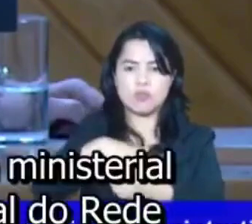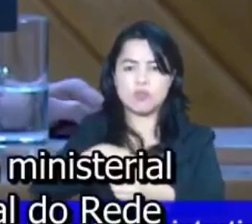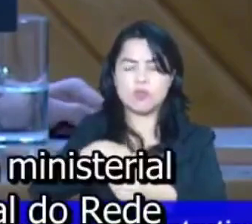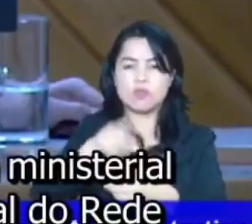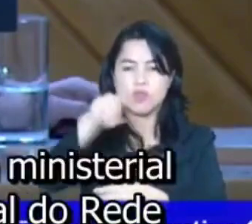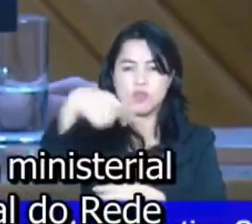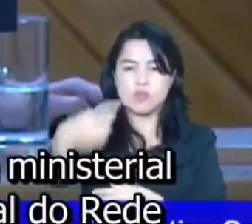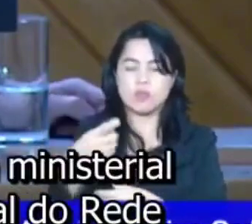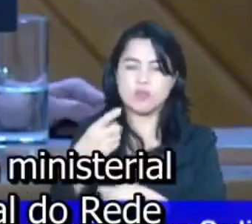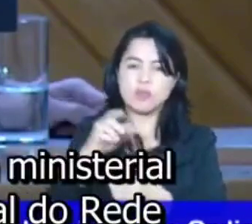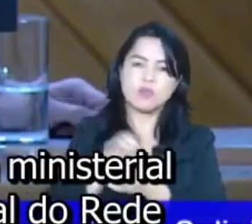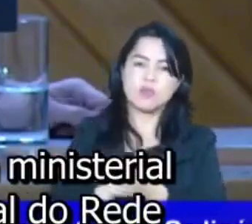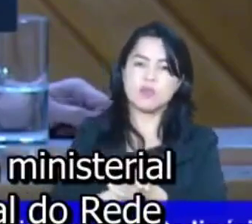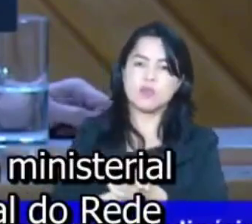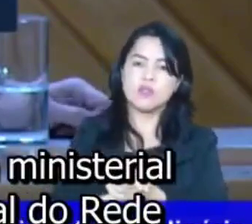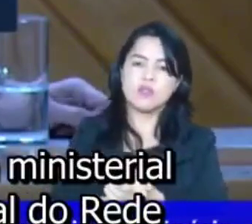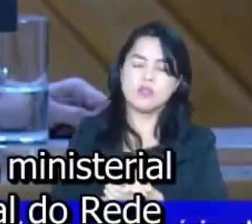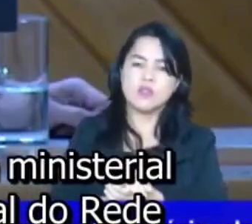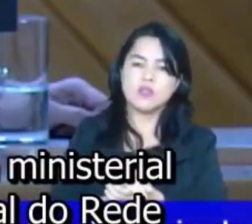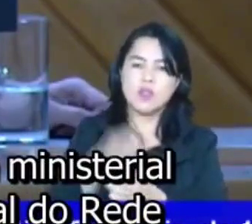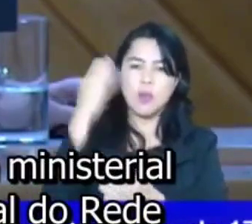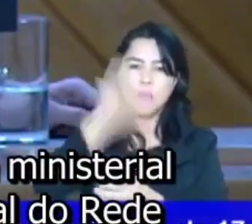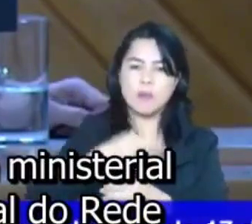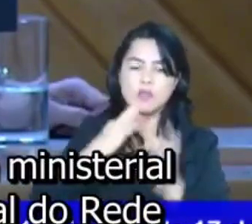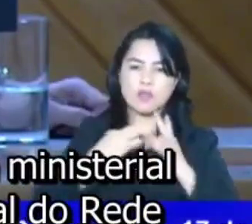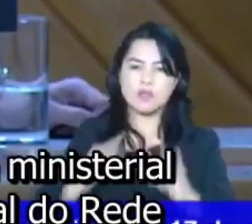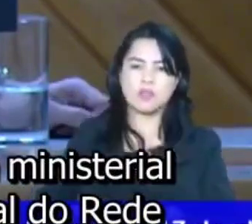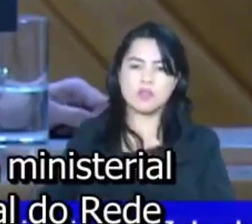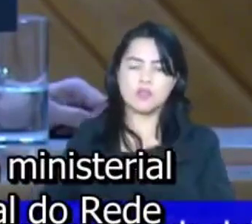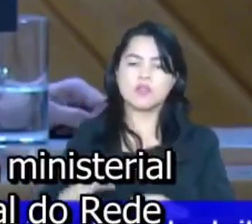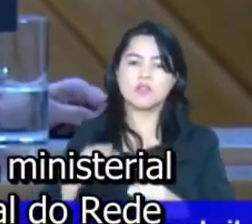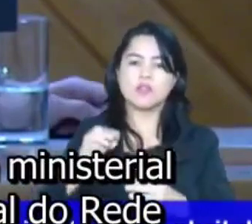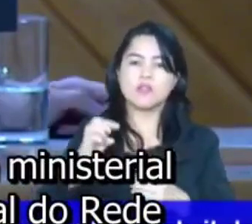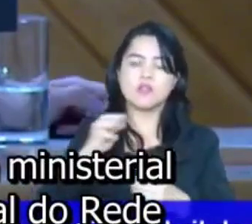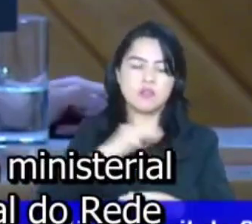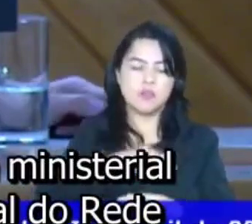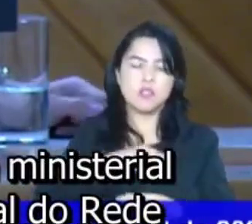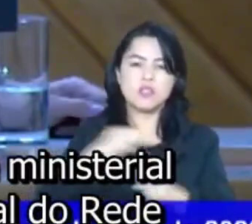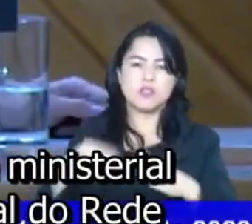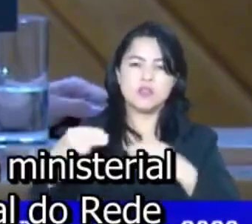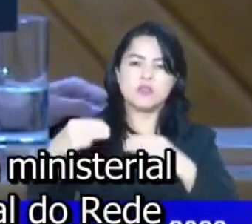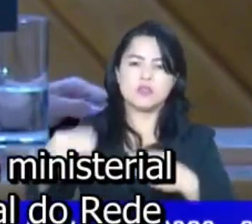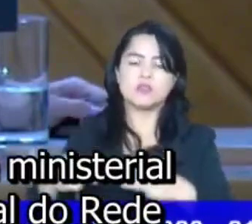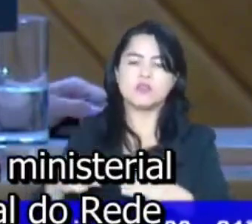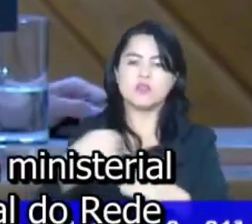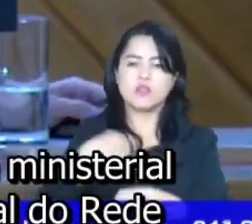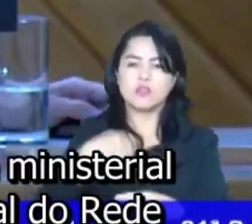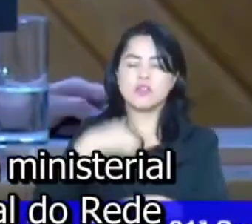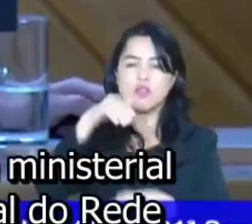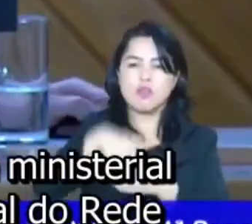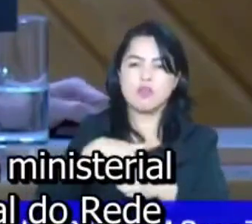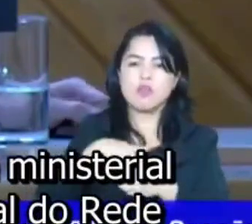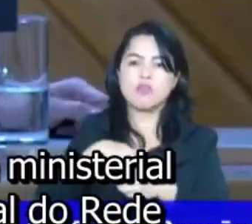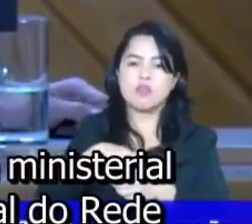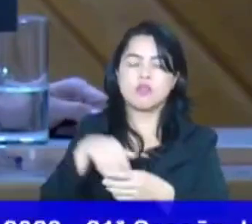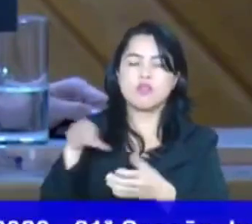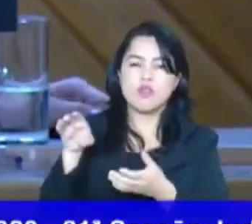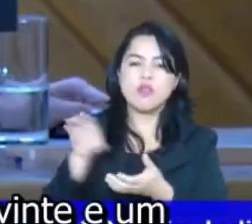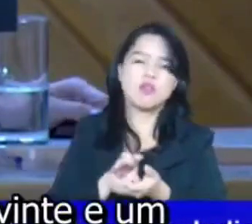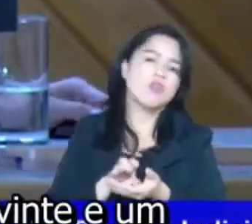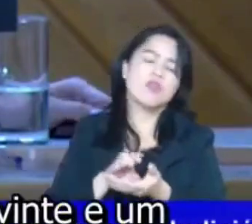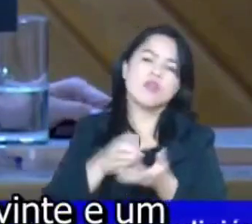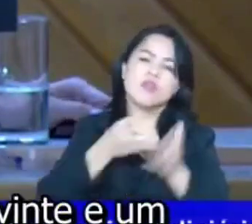o exposto, em consonância com os pareceres técnico e ministerial, eu voto pela desaprovação das contas do Diretório Estadual do